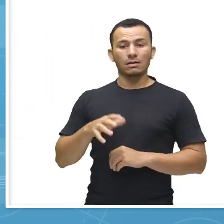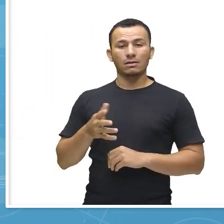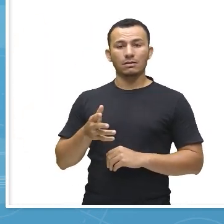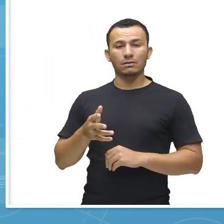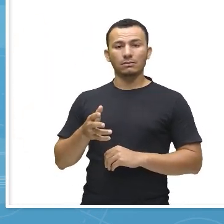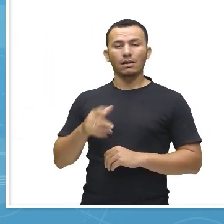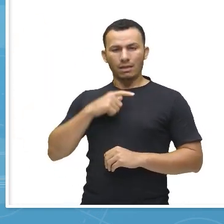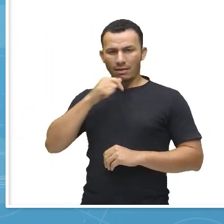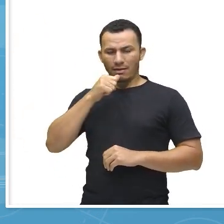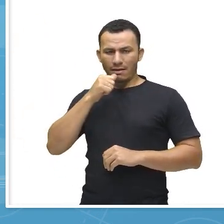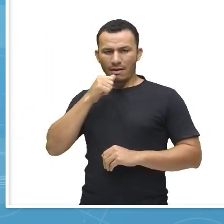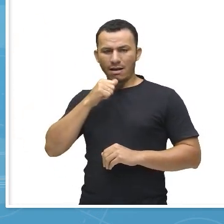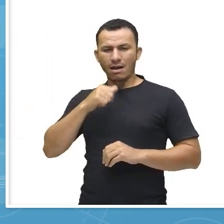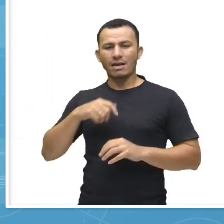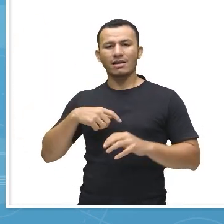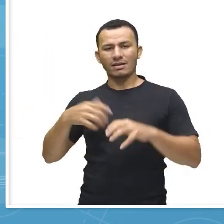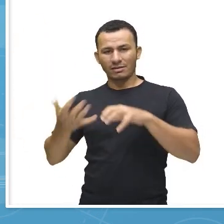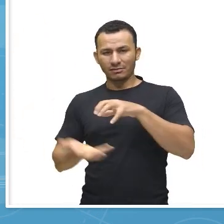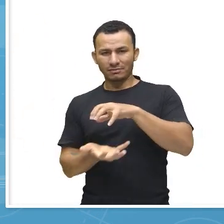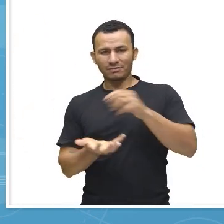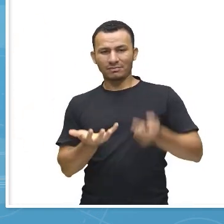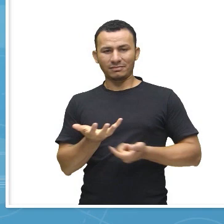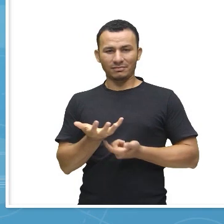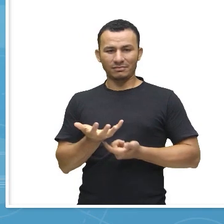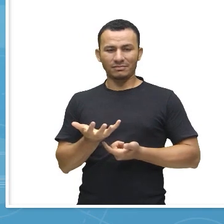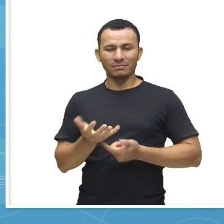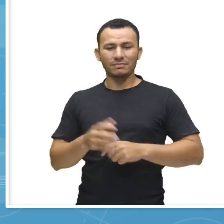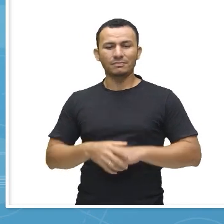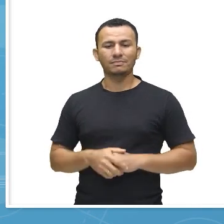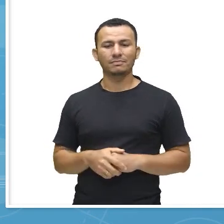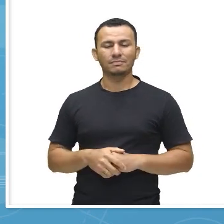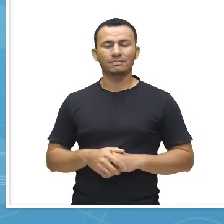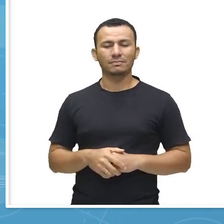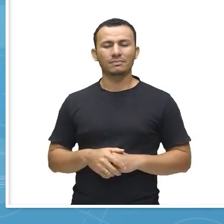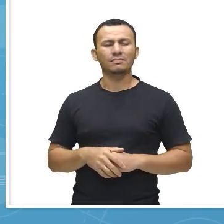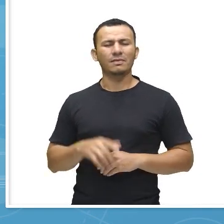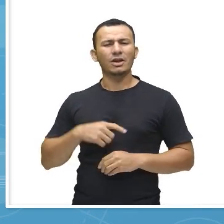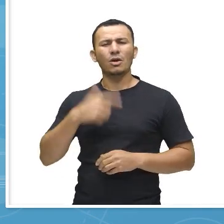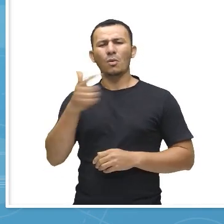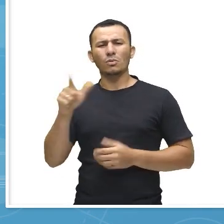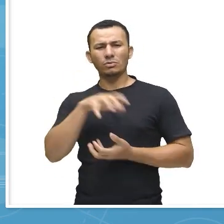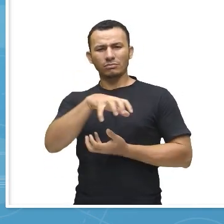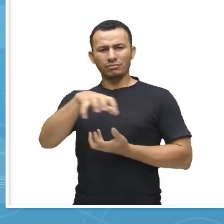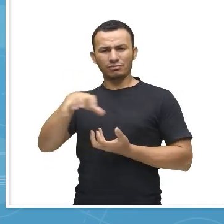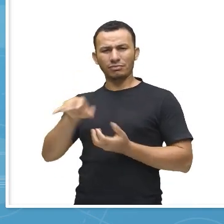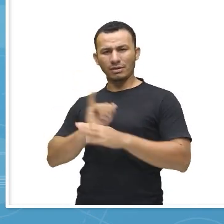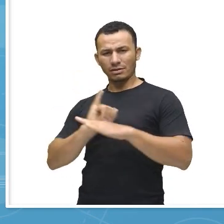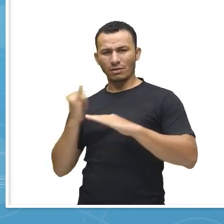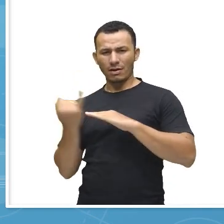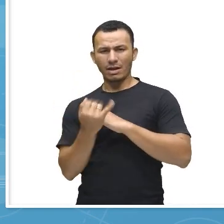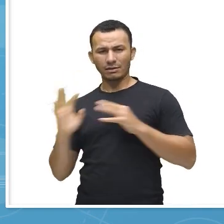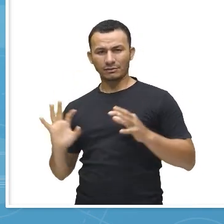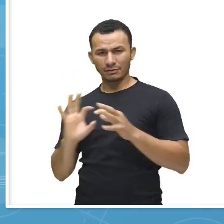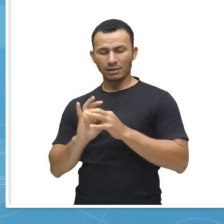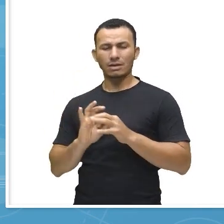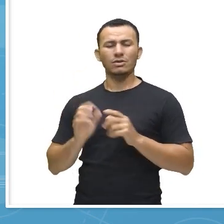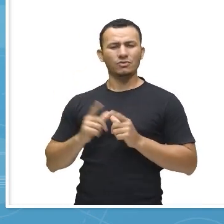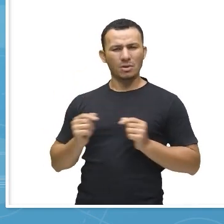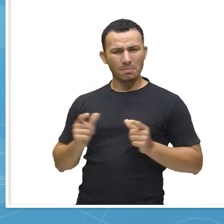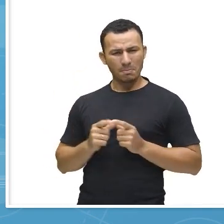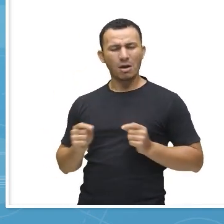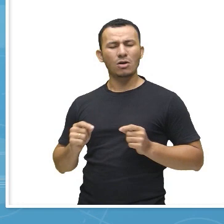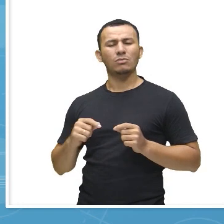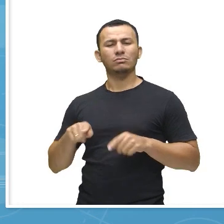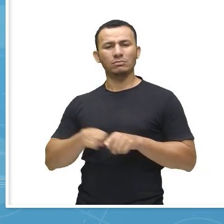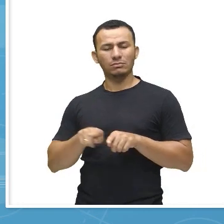aqui embaixo, ó, tem umas ilhazinhas para cá. As Filipinas, Malásia, né, são as ilhas que vão estar aí, o Japão, também outra